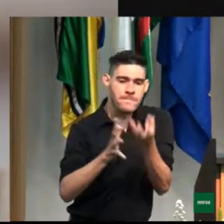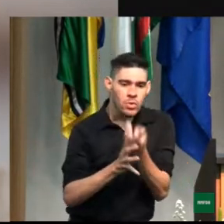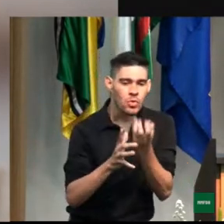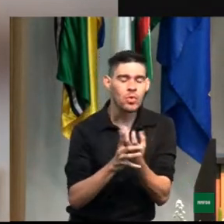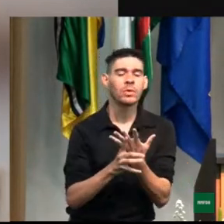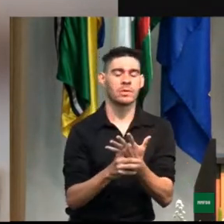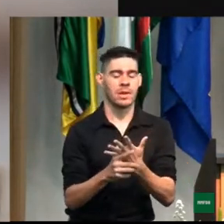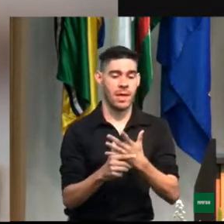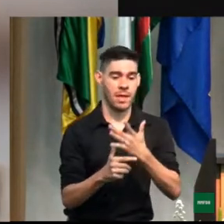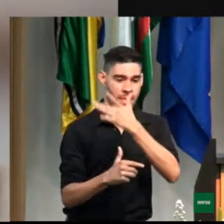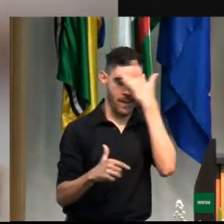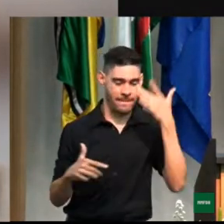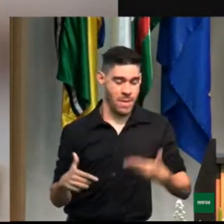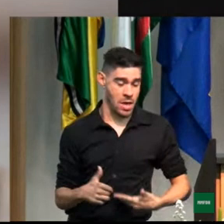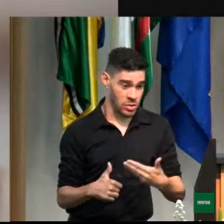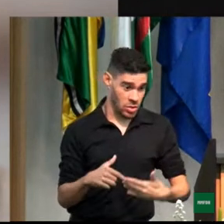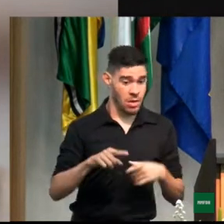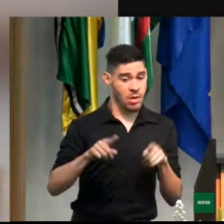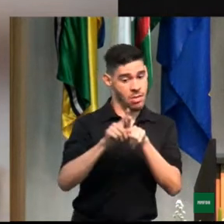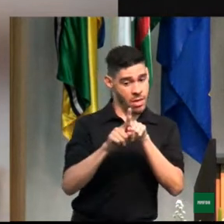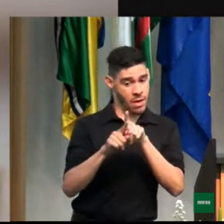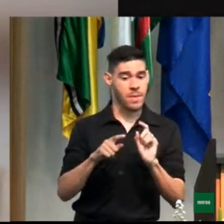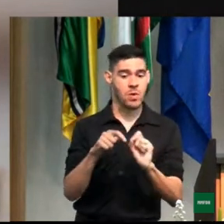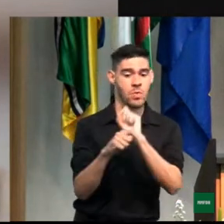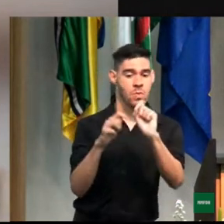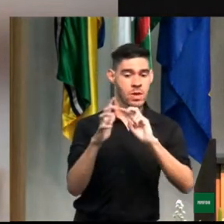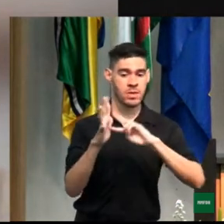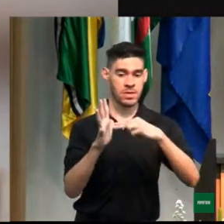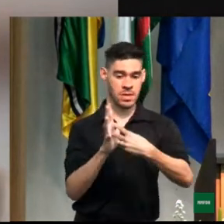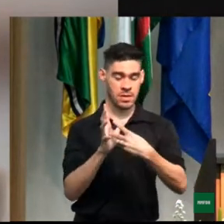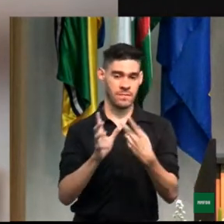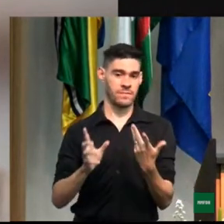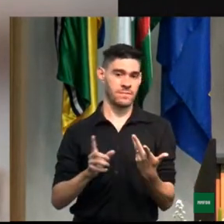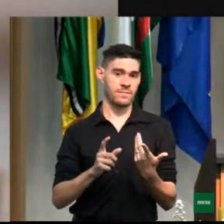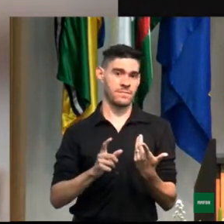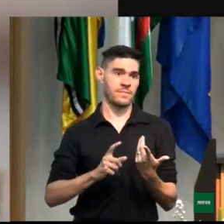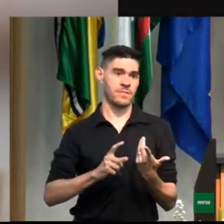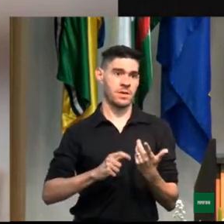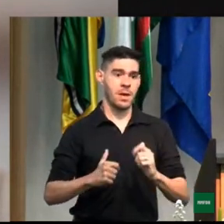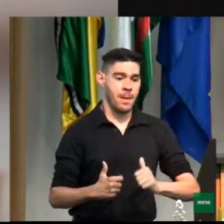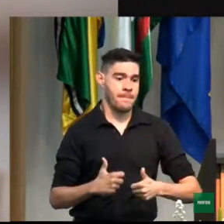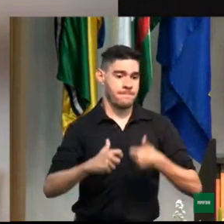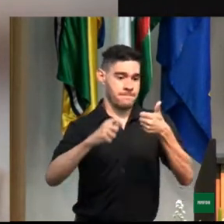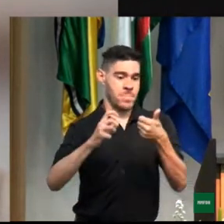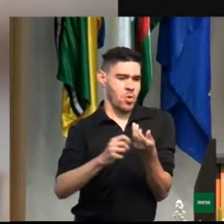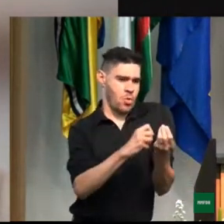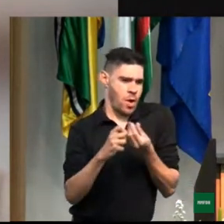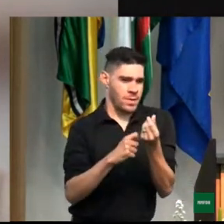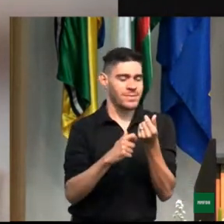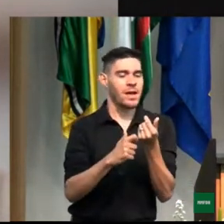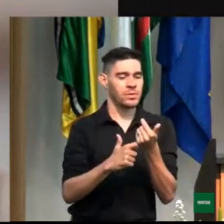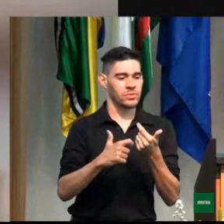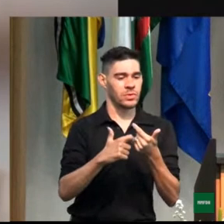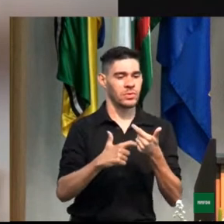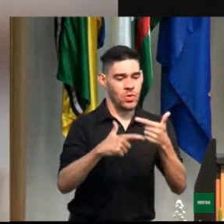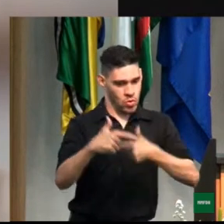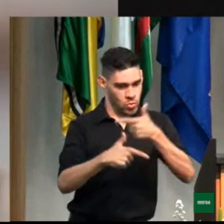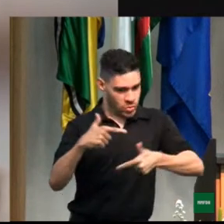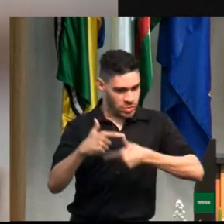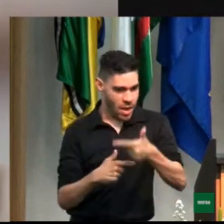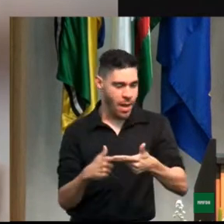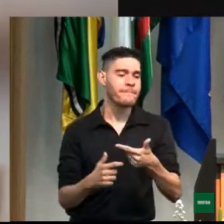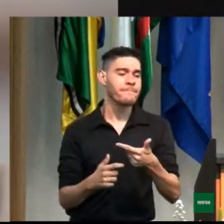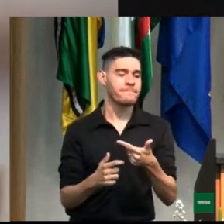isso implica também, e não menos, na melhoria na qualidade da prestação de trabalho e de serviços dos